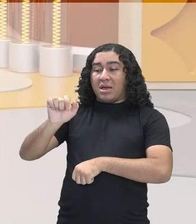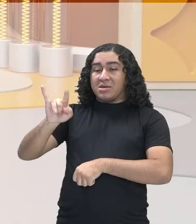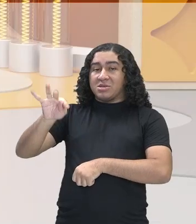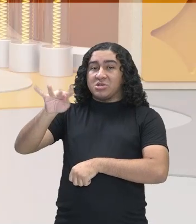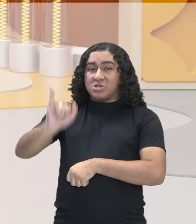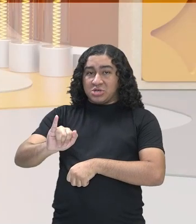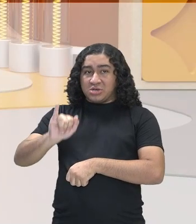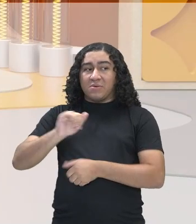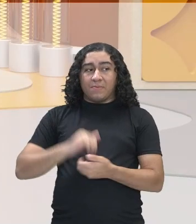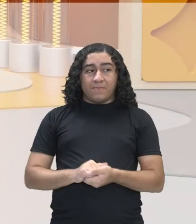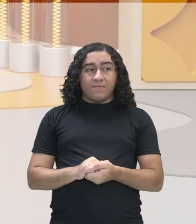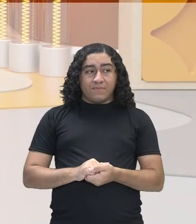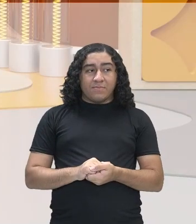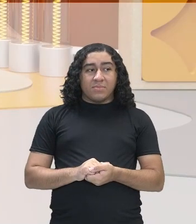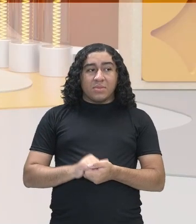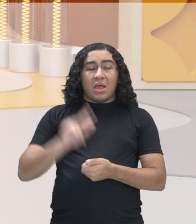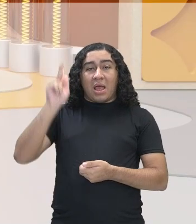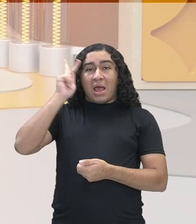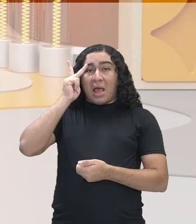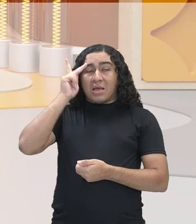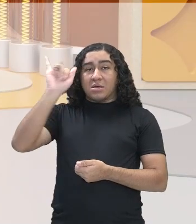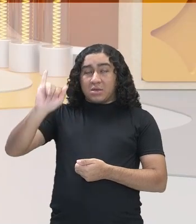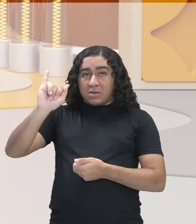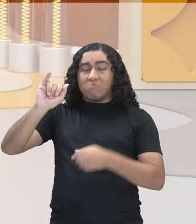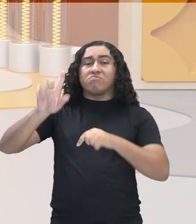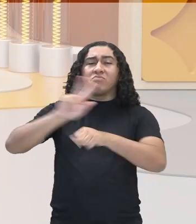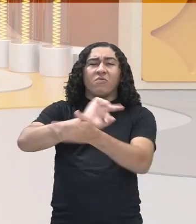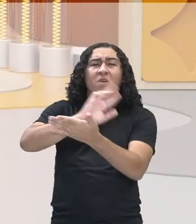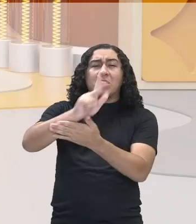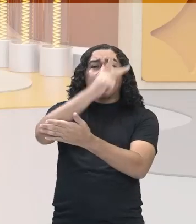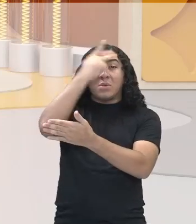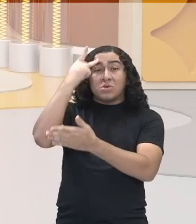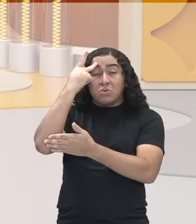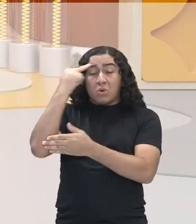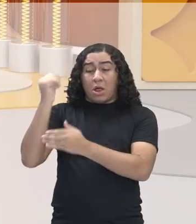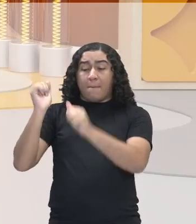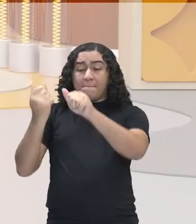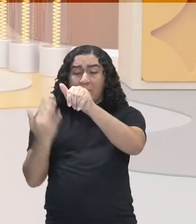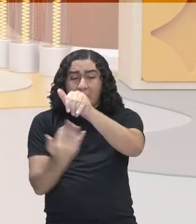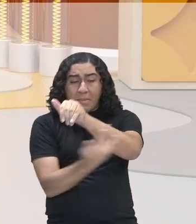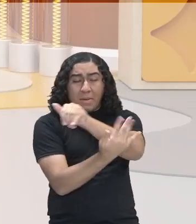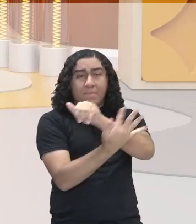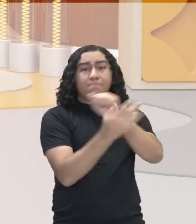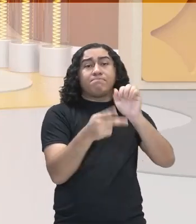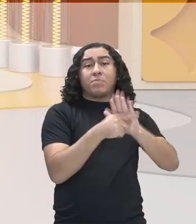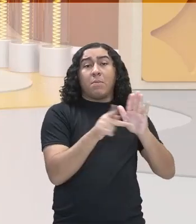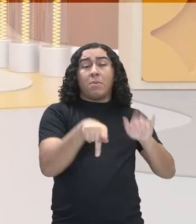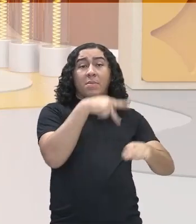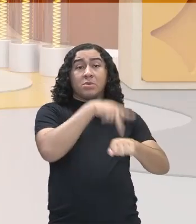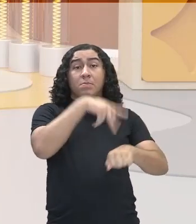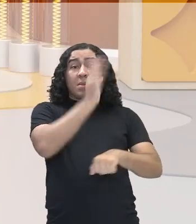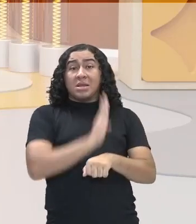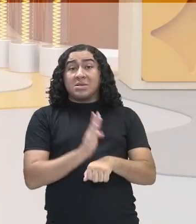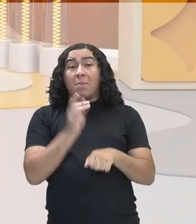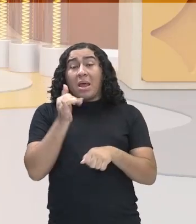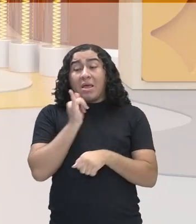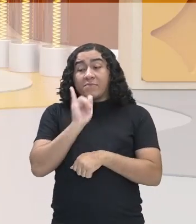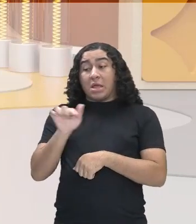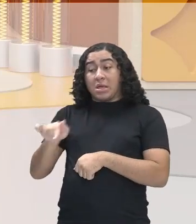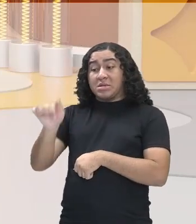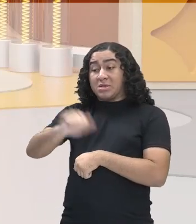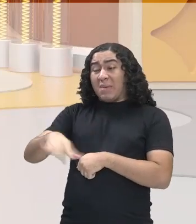houve um terremoto muito forte. Muitas pessoas vieram, inclusive, para o Brasil, né, e outros países, para poder sair daquela área que